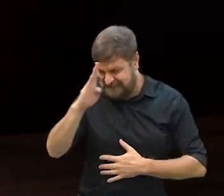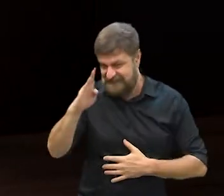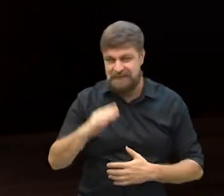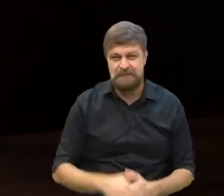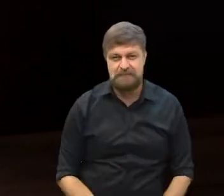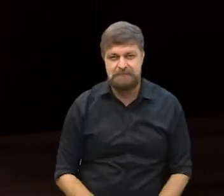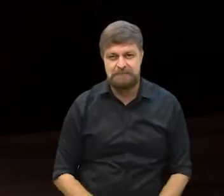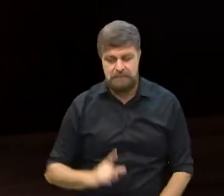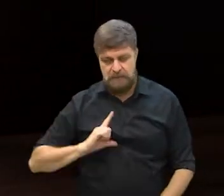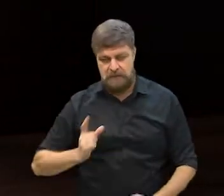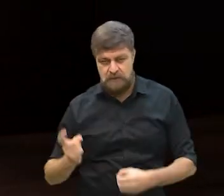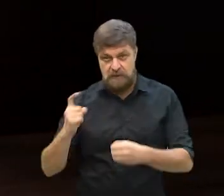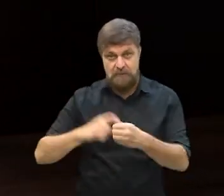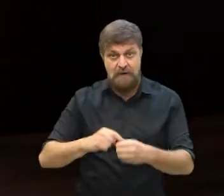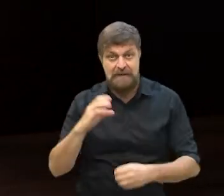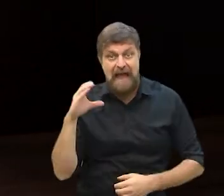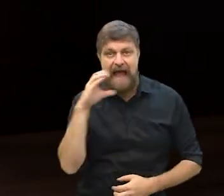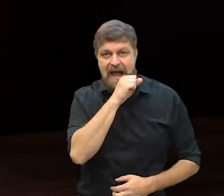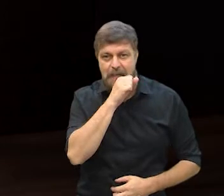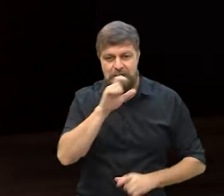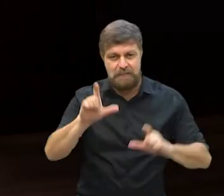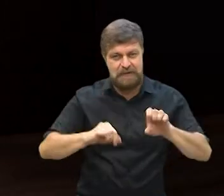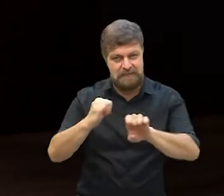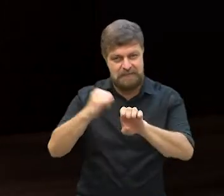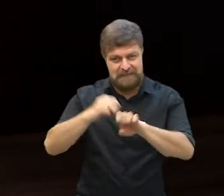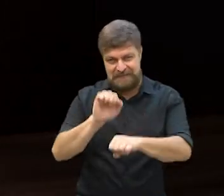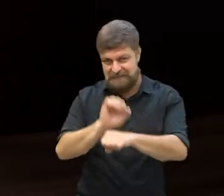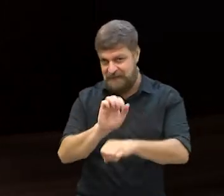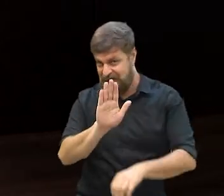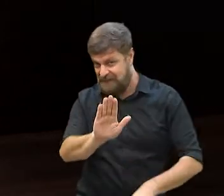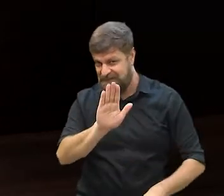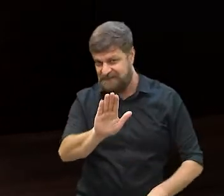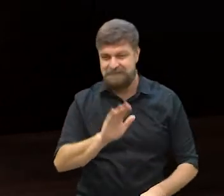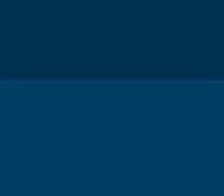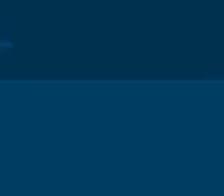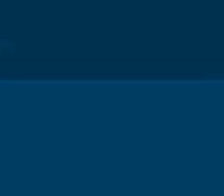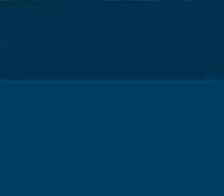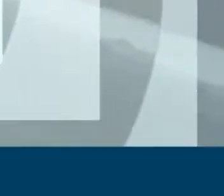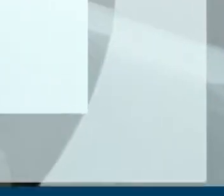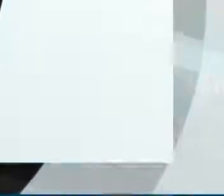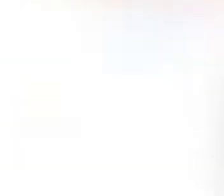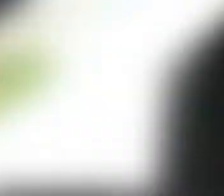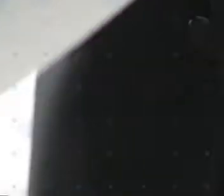direto com o cliente. A gente volta já no Ser Empreendedor, não saia daí.